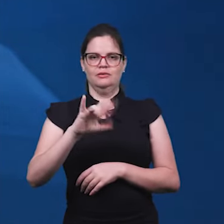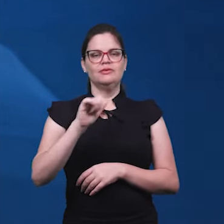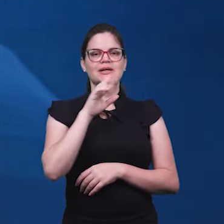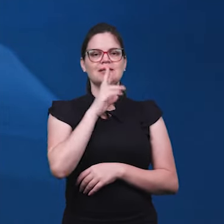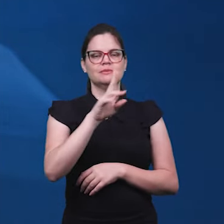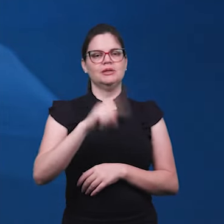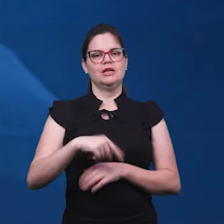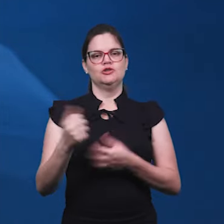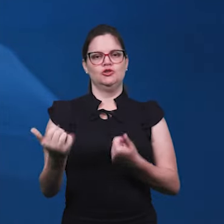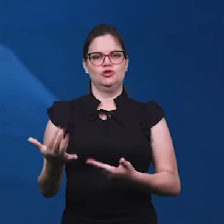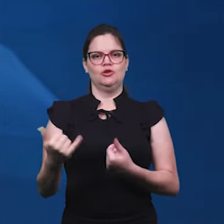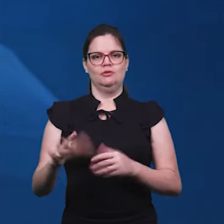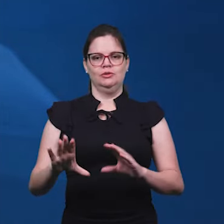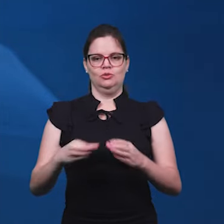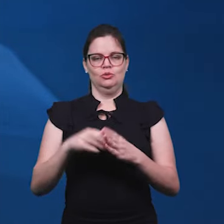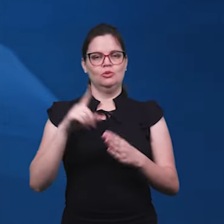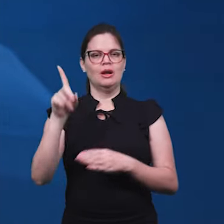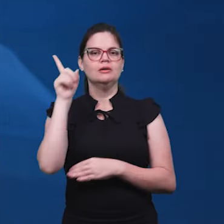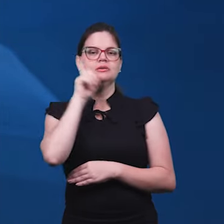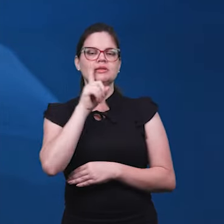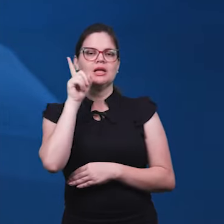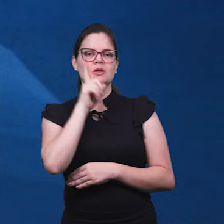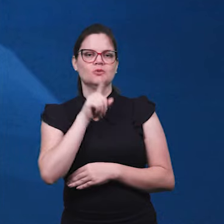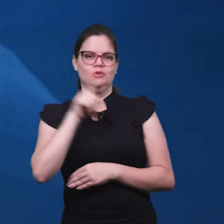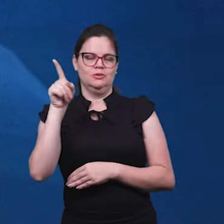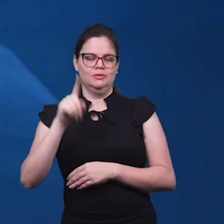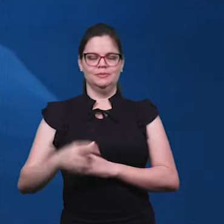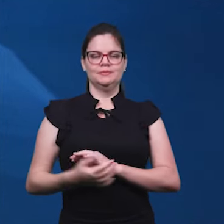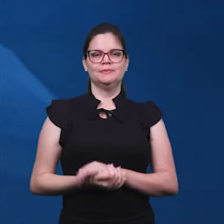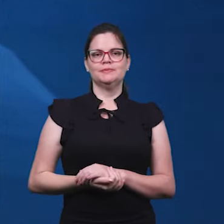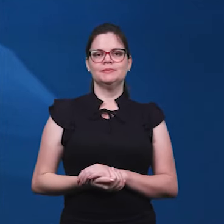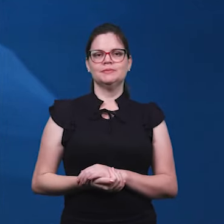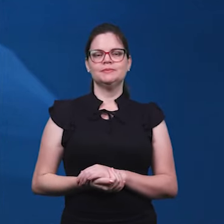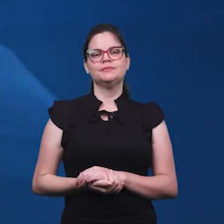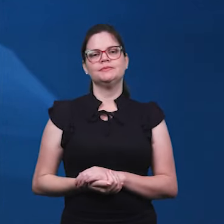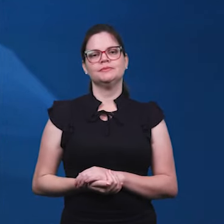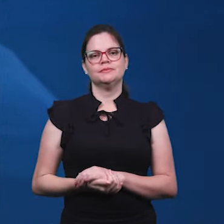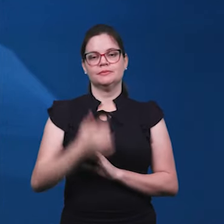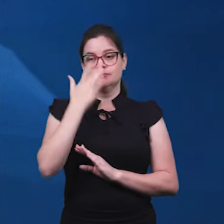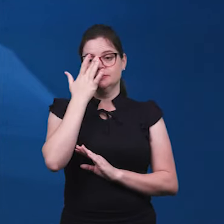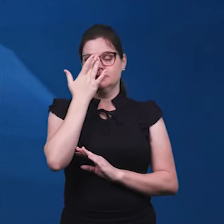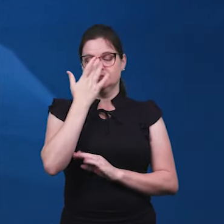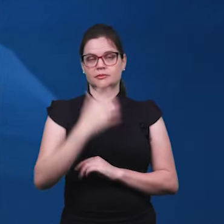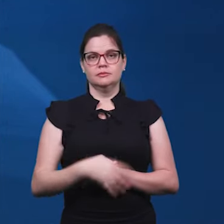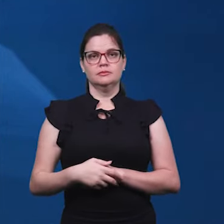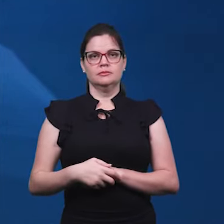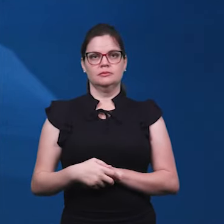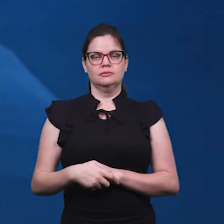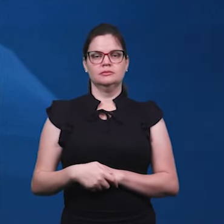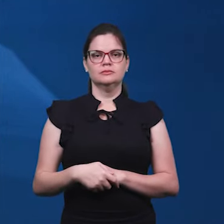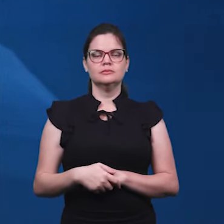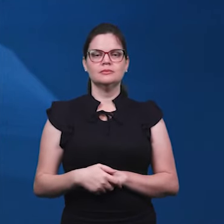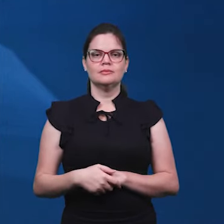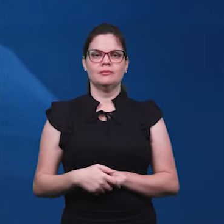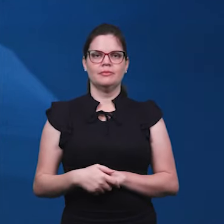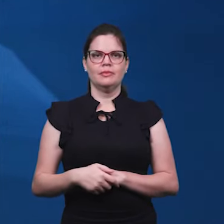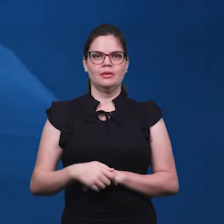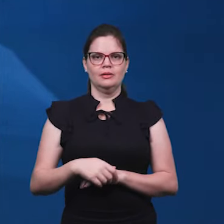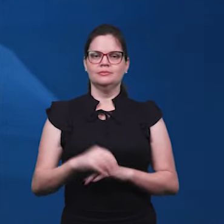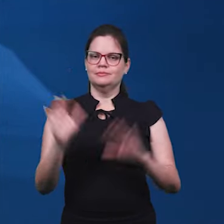Axa Bonfim. Ela é uma jovem do nosso grupo de jovens da nossa igreja de Mitchellville, lá no estado de Iowa. Eu